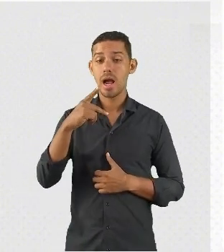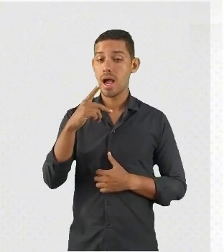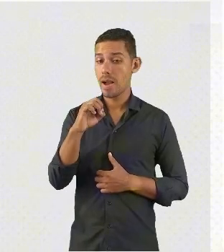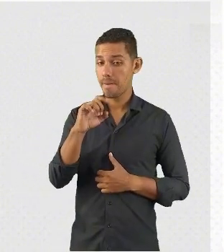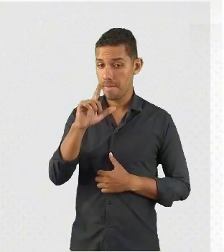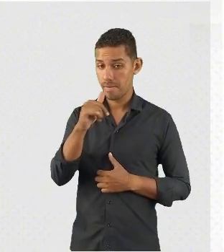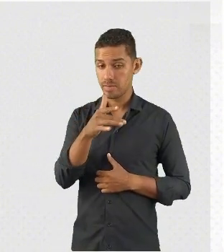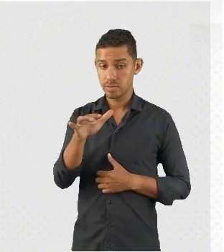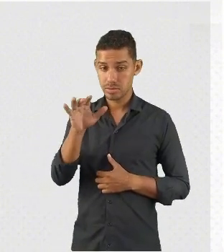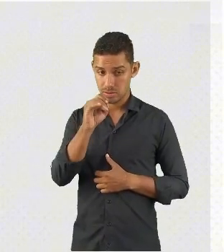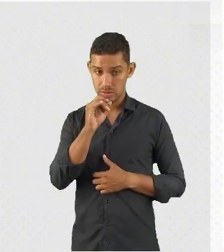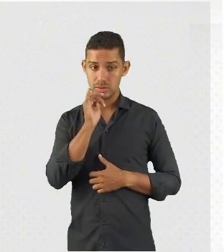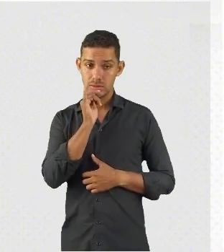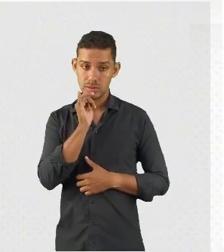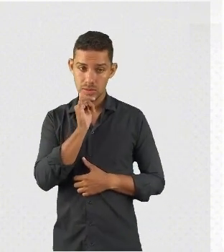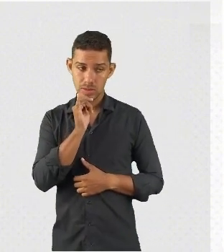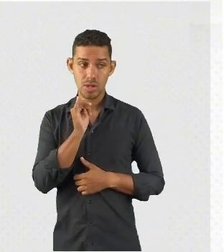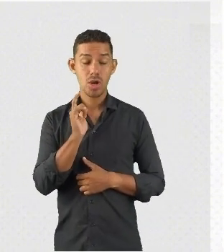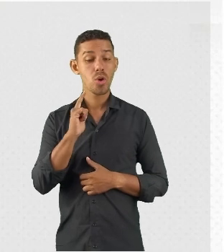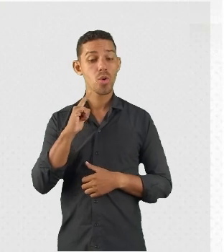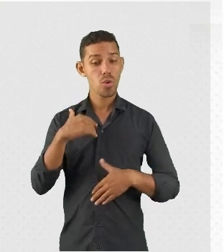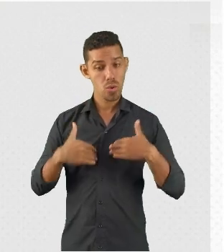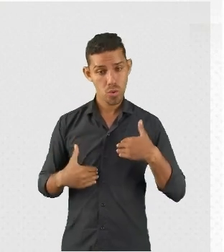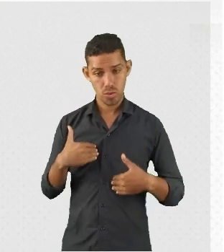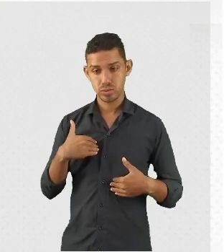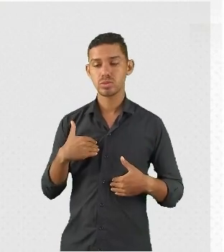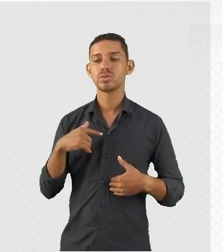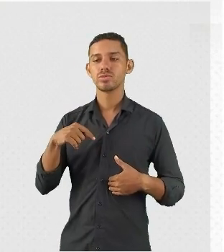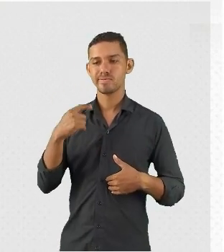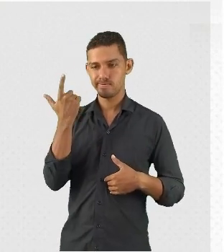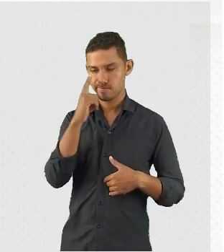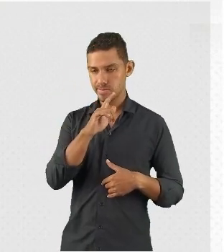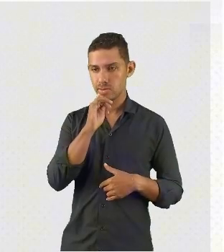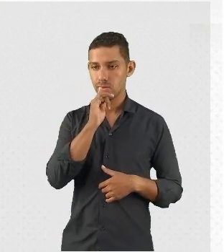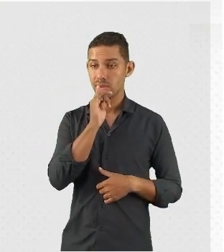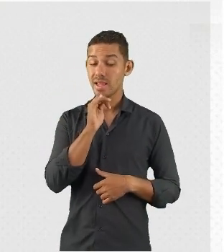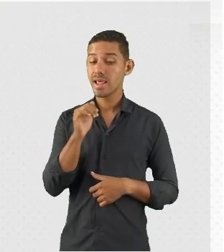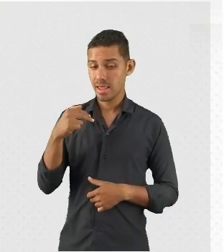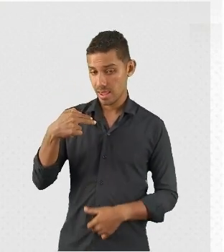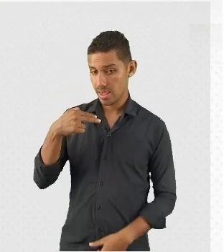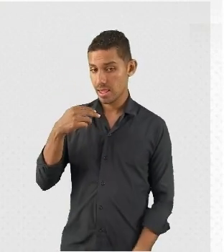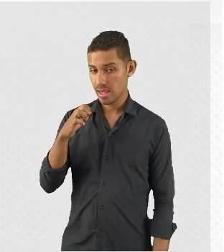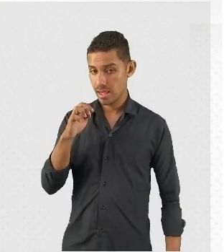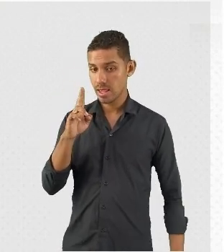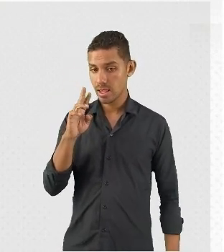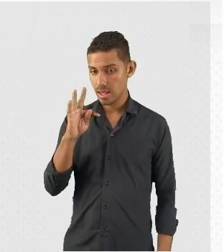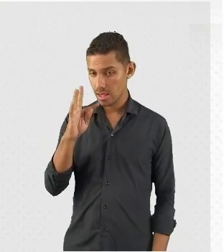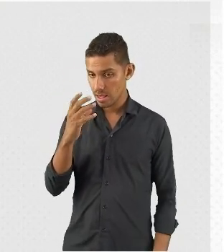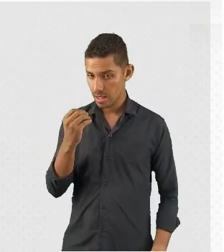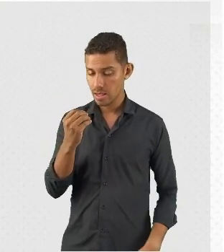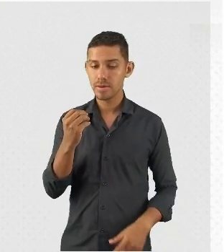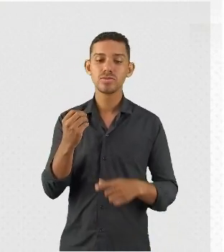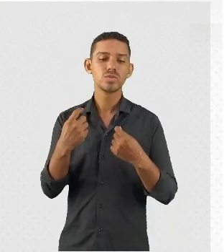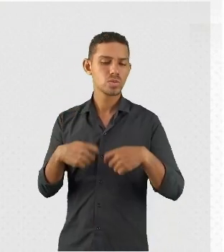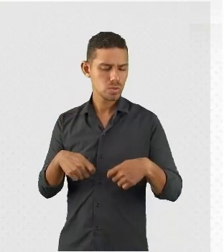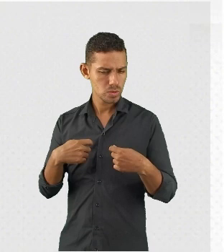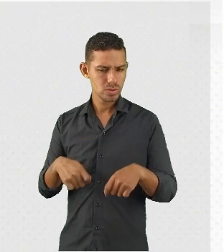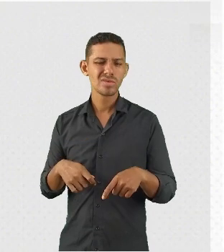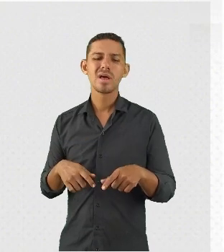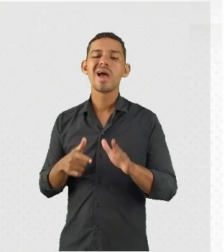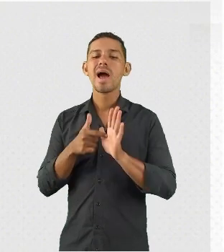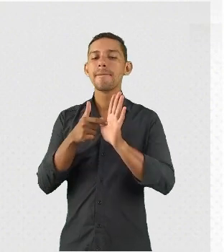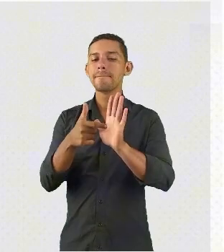polarizado, o corpo induzido ainda está neutro, ainda é neutro. pois apresenta o mesmo número de